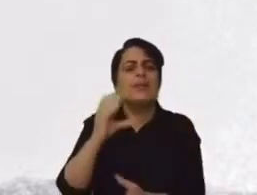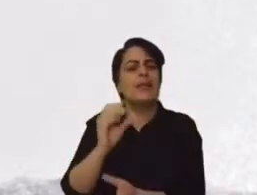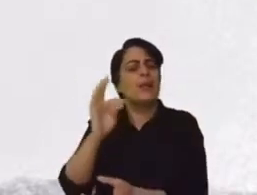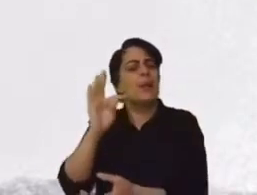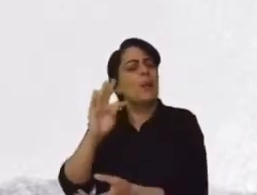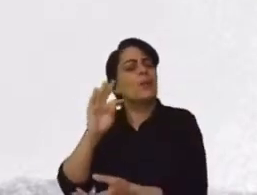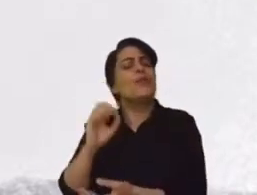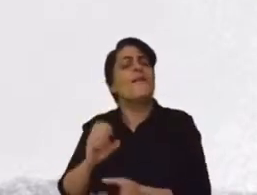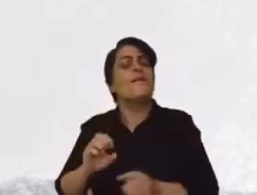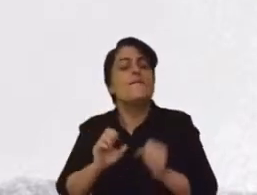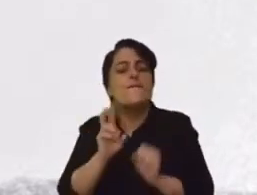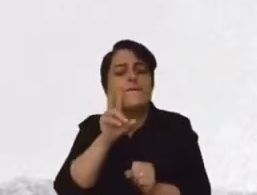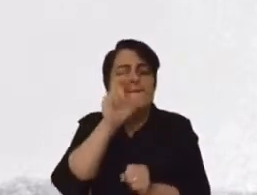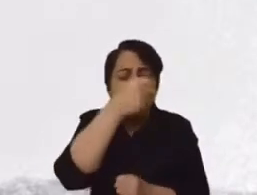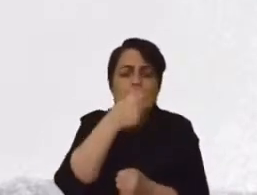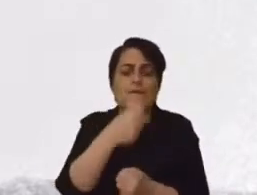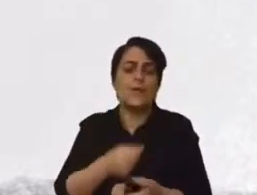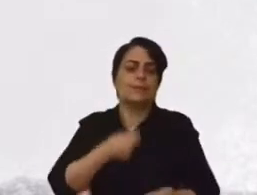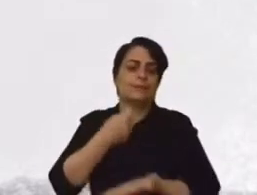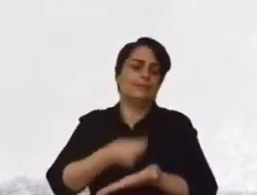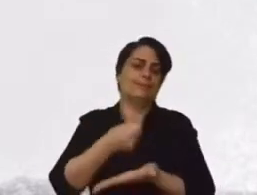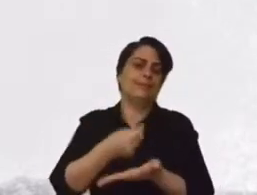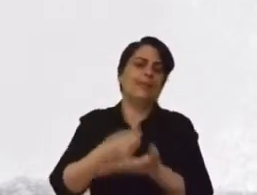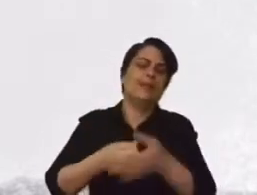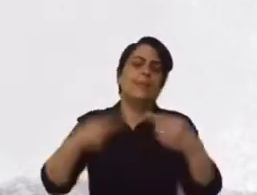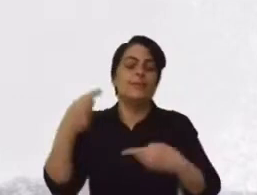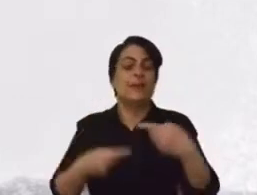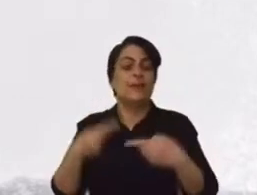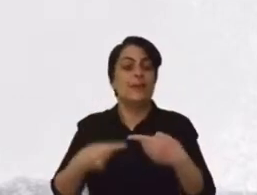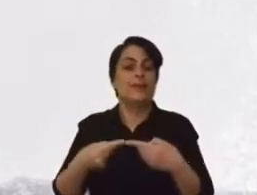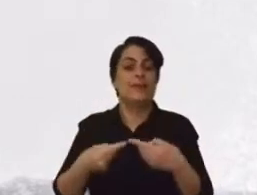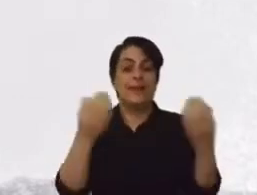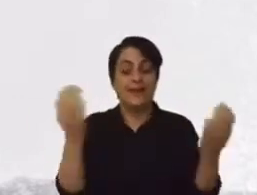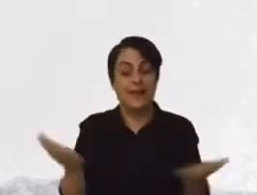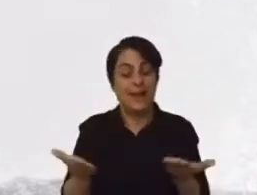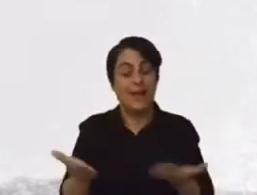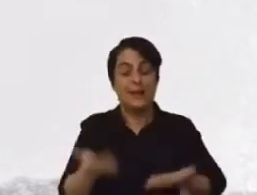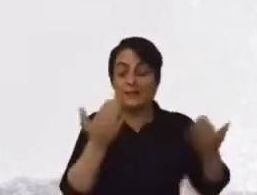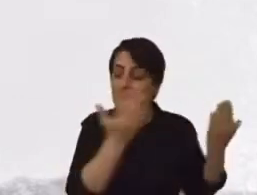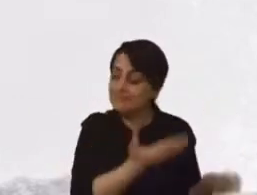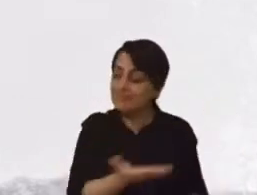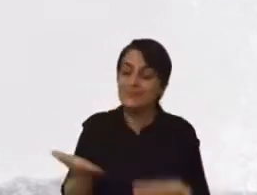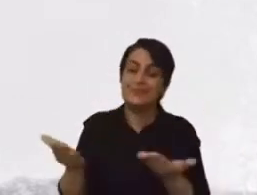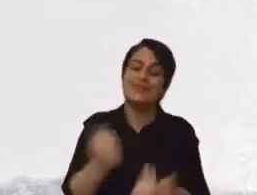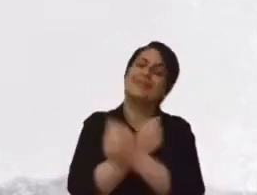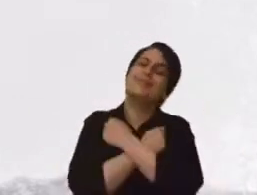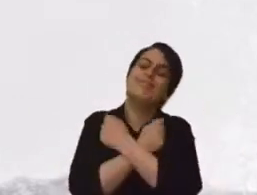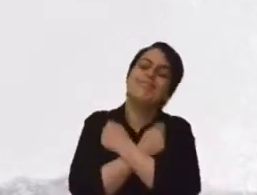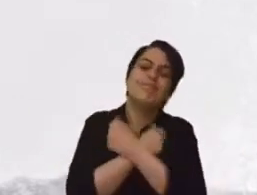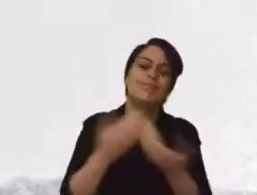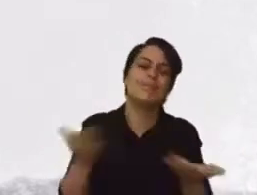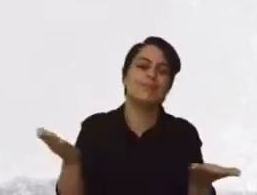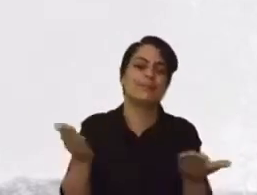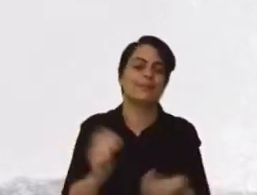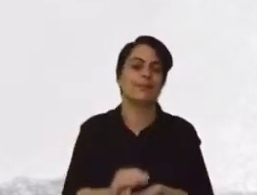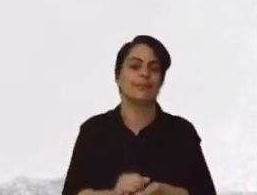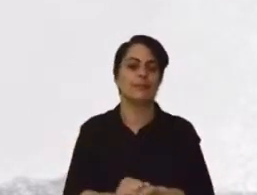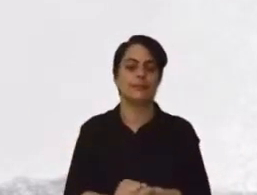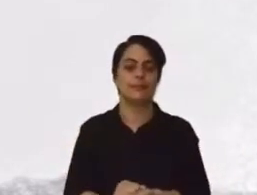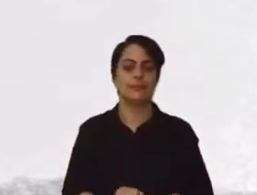debater isso com o nosso querido presidente. Presidente, com você, um grande abraço, muito nos honra a tua presença. Bem-vindo. Bem-vindo.